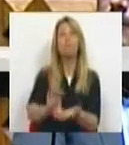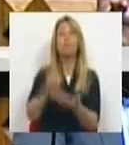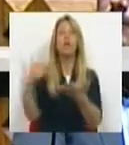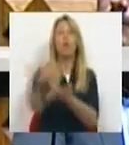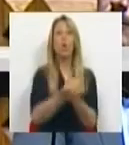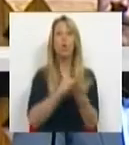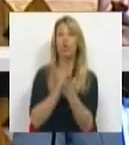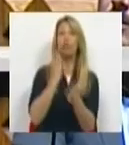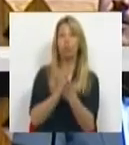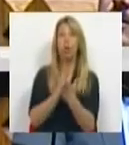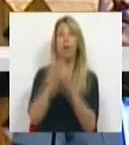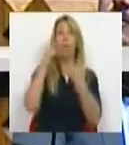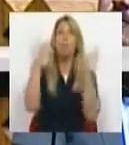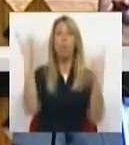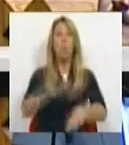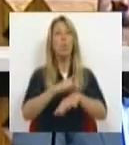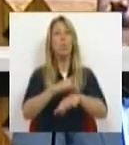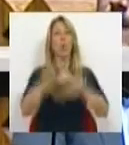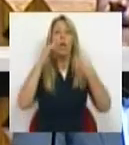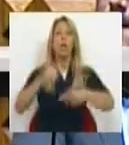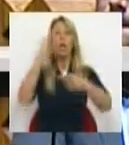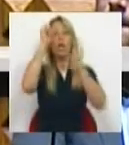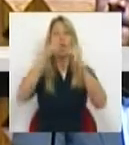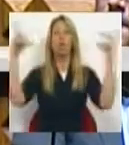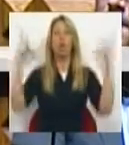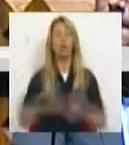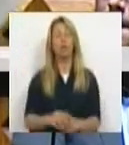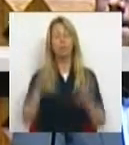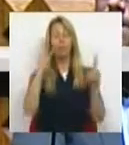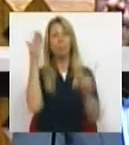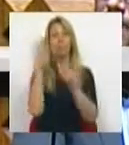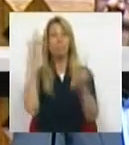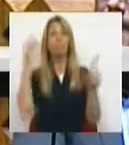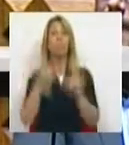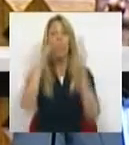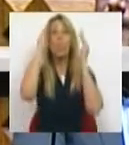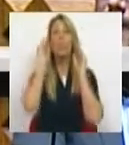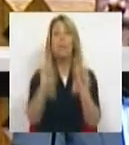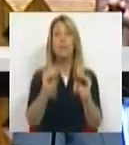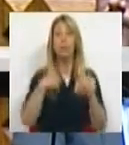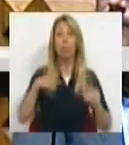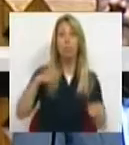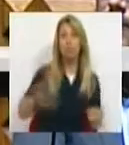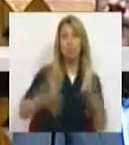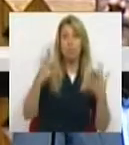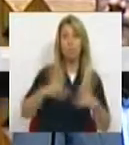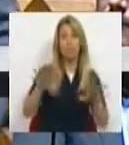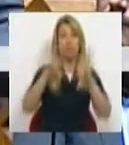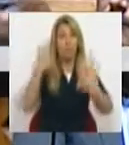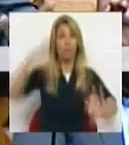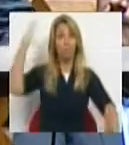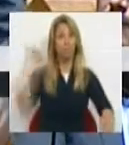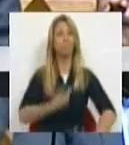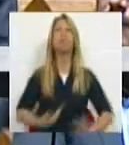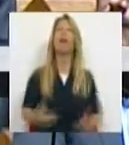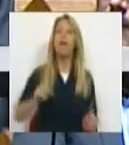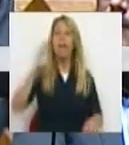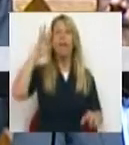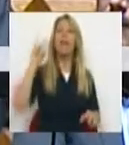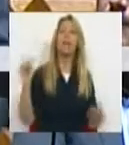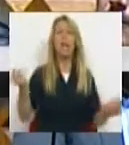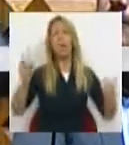fanatismo ideológico. Concentrar o ensino no português e na matemática como essa nova doutrina, velha doutrina, não é ideologia,